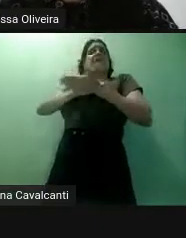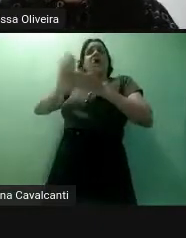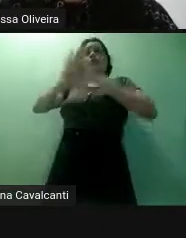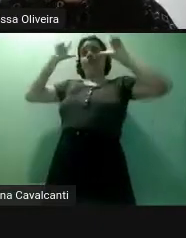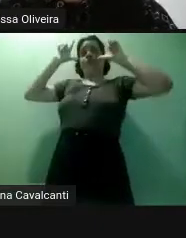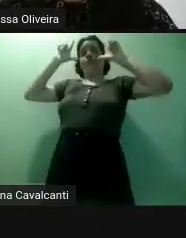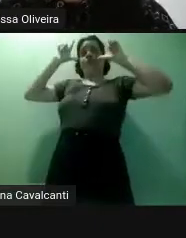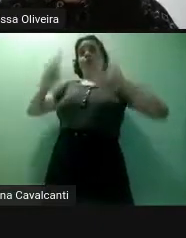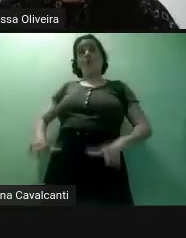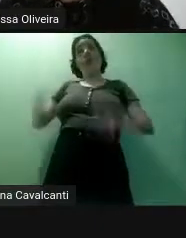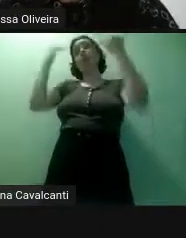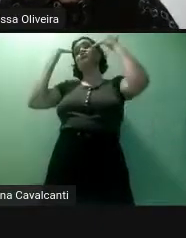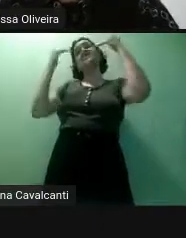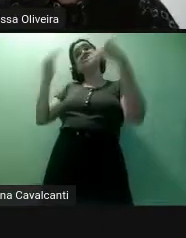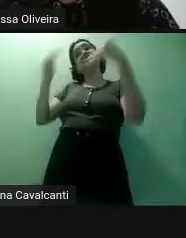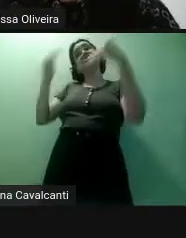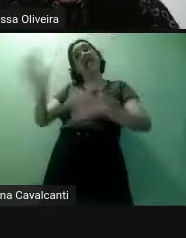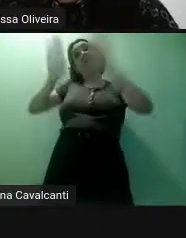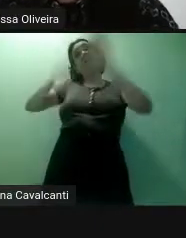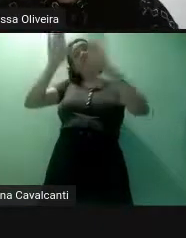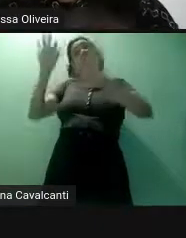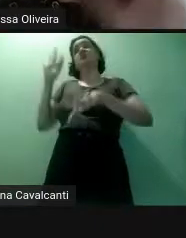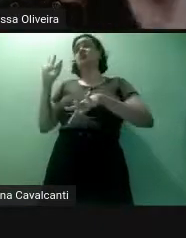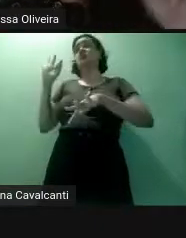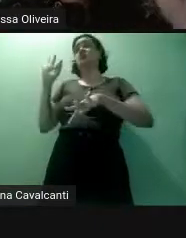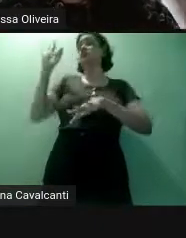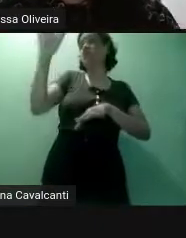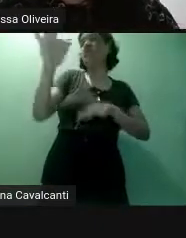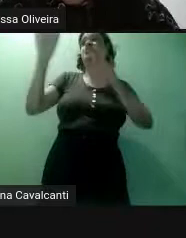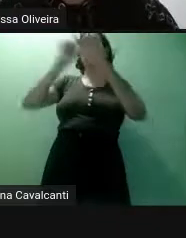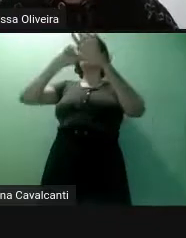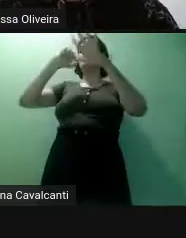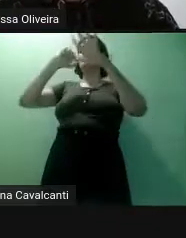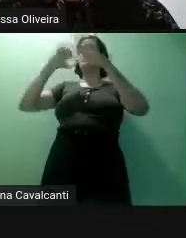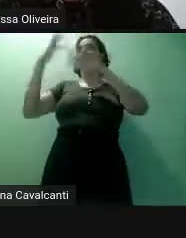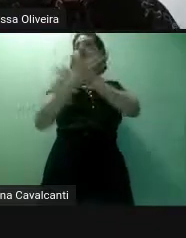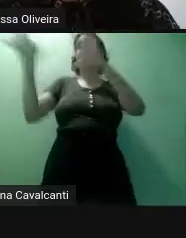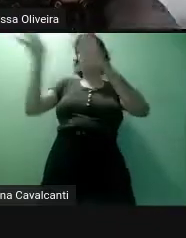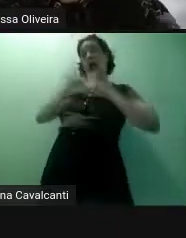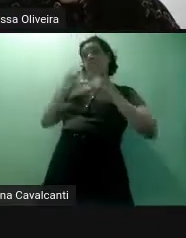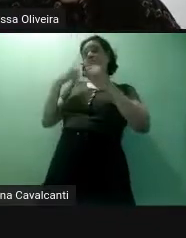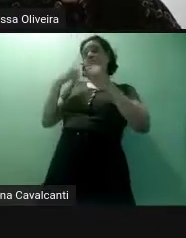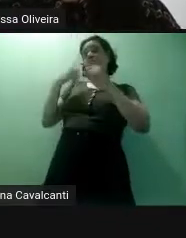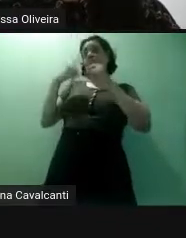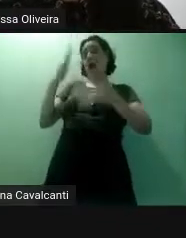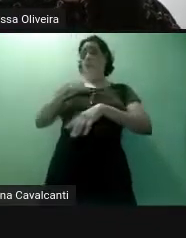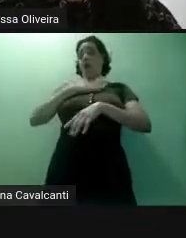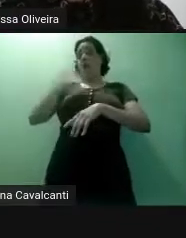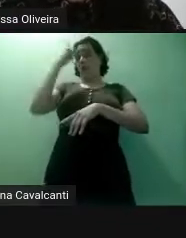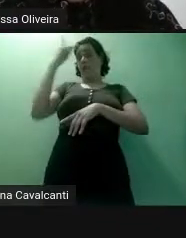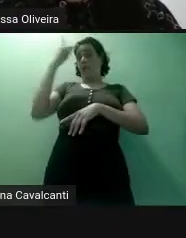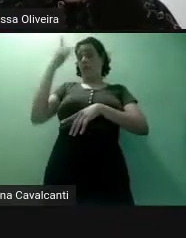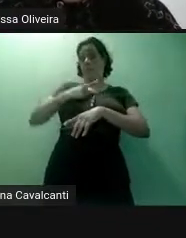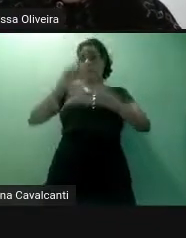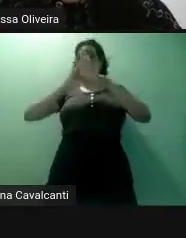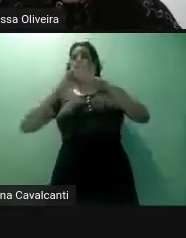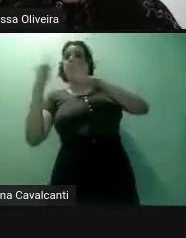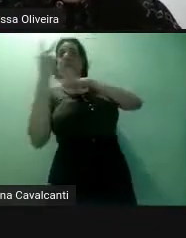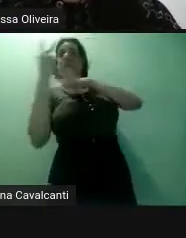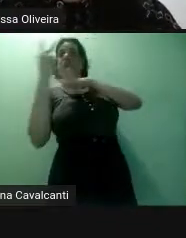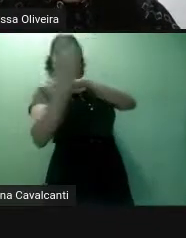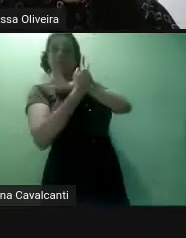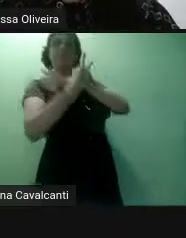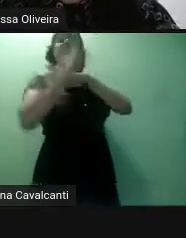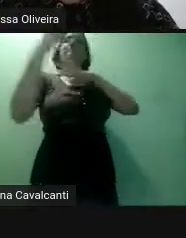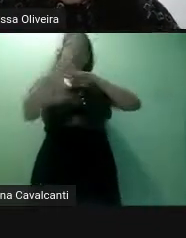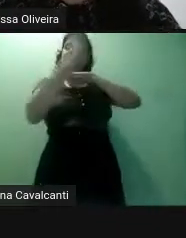ainda porque eu não sei se eu vou continuar tão em alerta assim, me protegendo, utilizando os meios preventivos